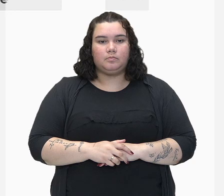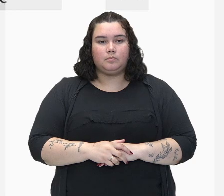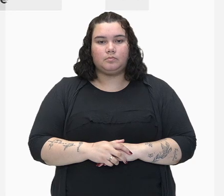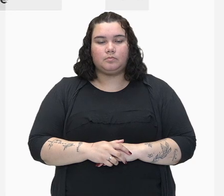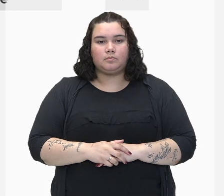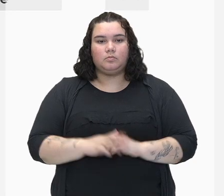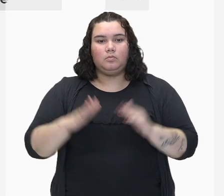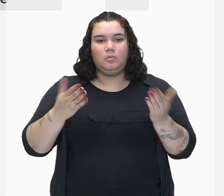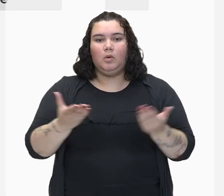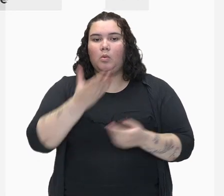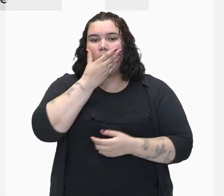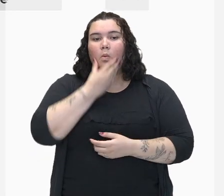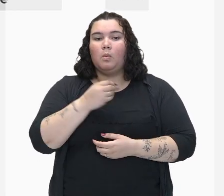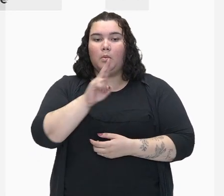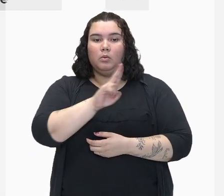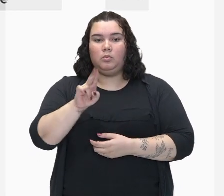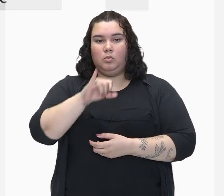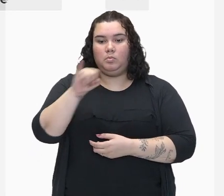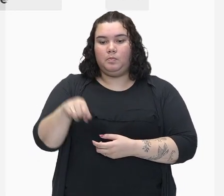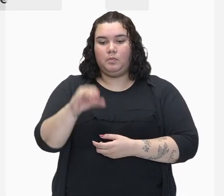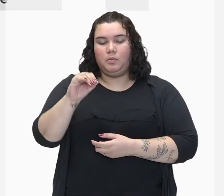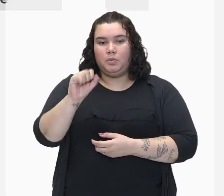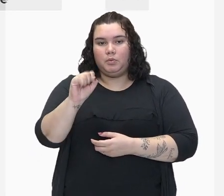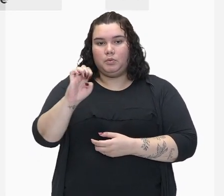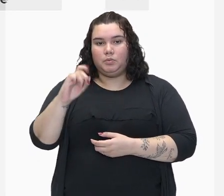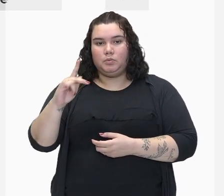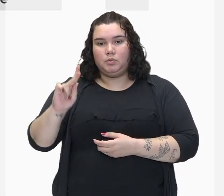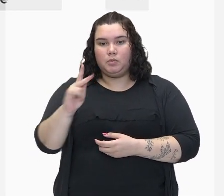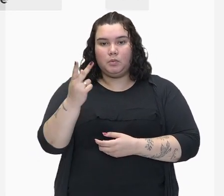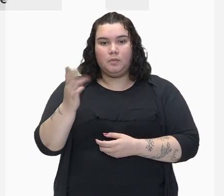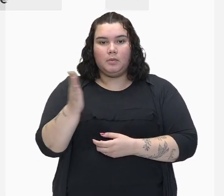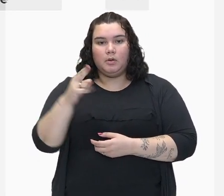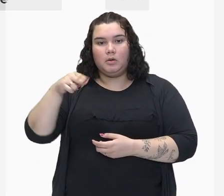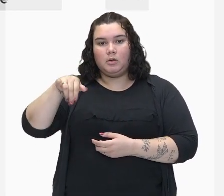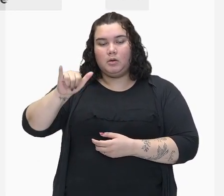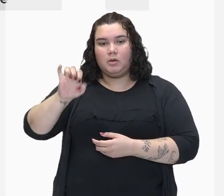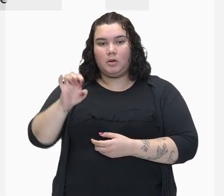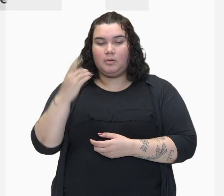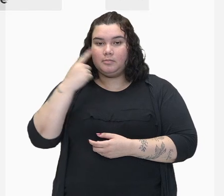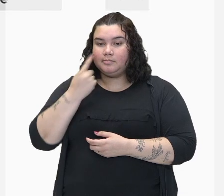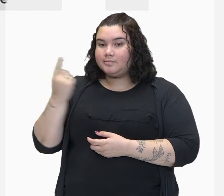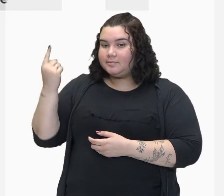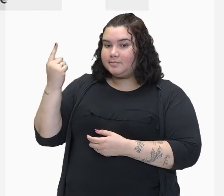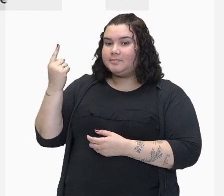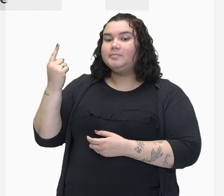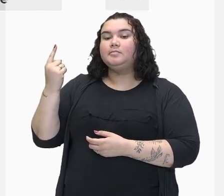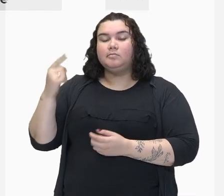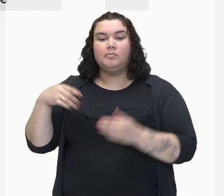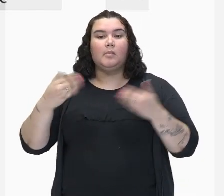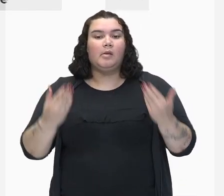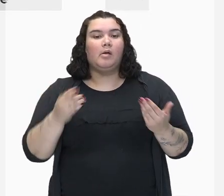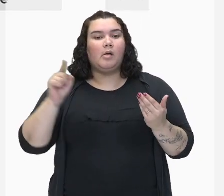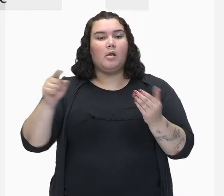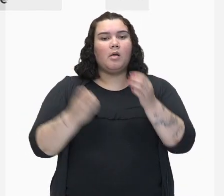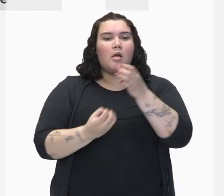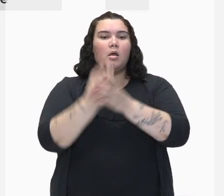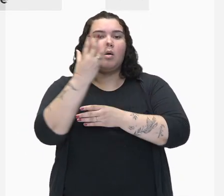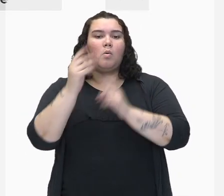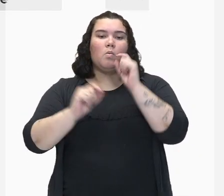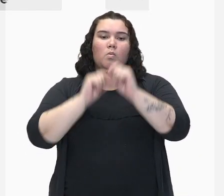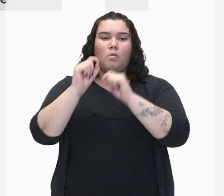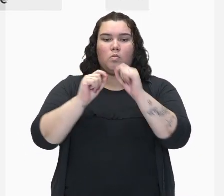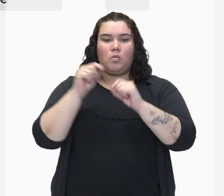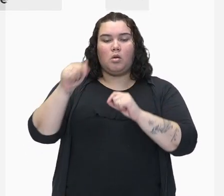um analista chamado Joseph Nye, criador do conceito de soft power, o esporte é uma das ferramentas